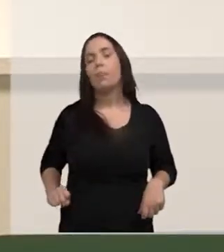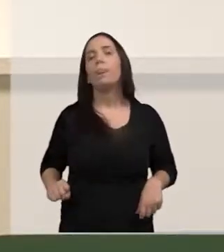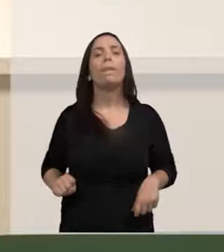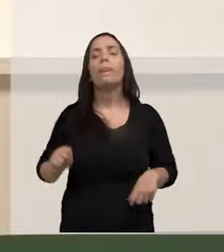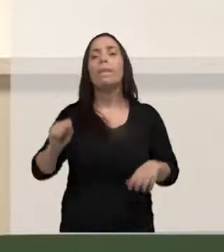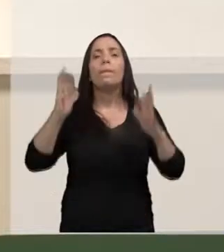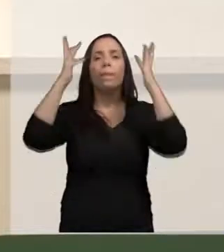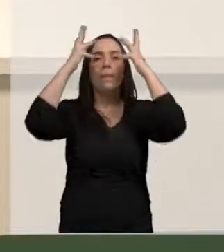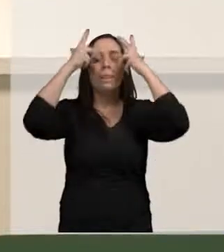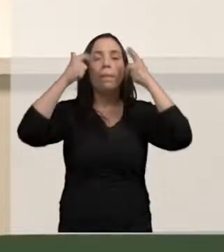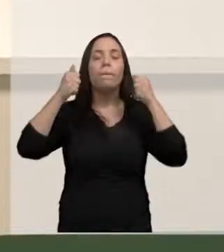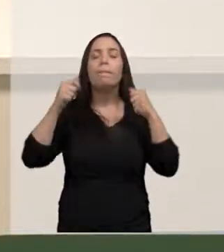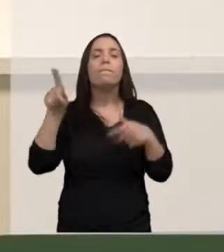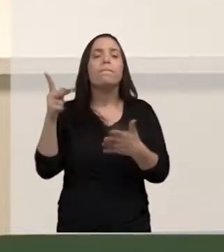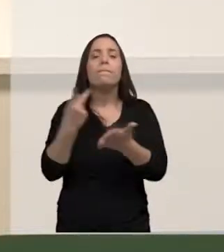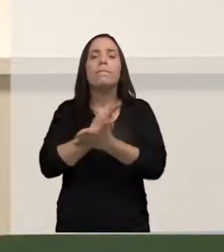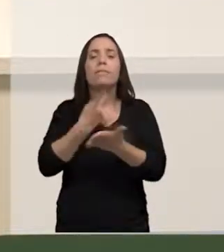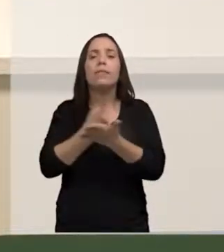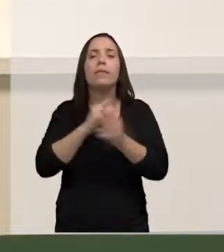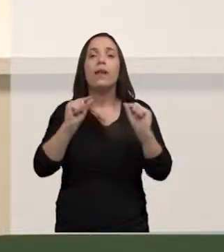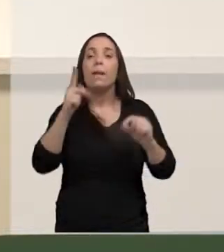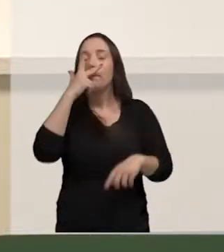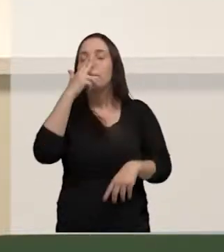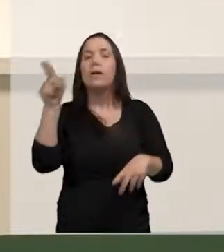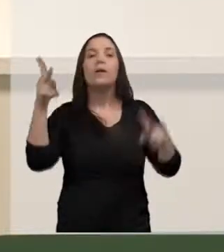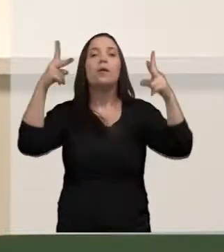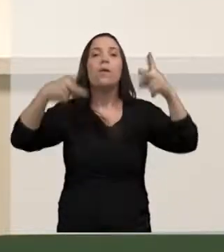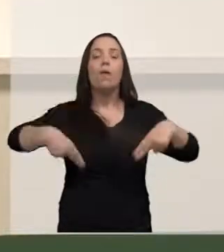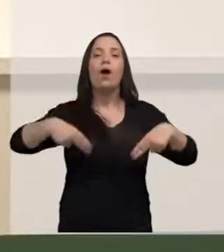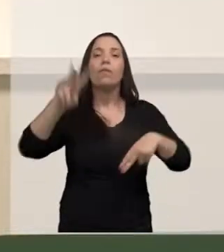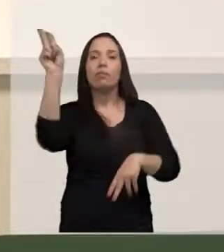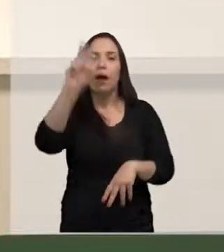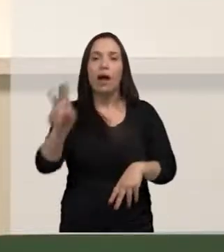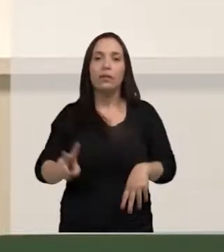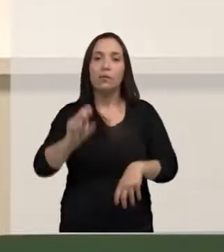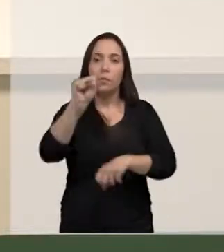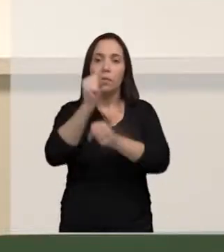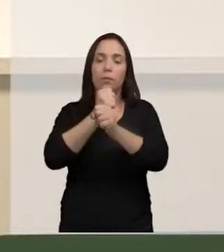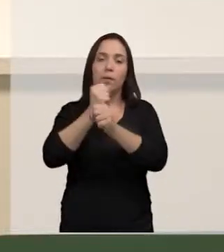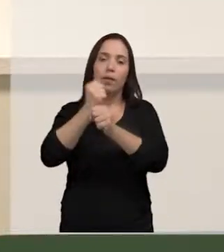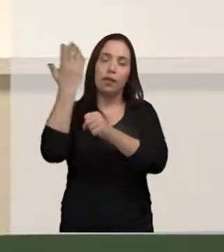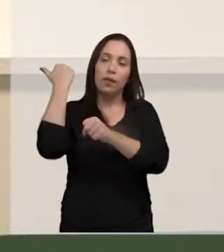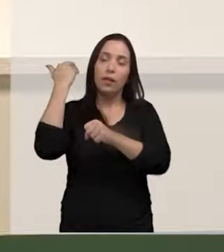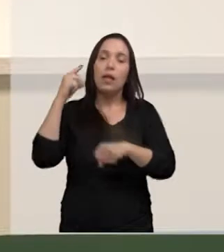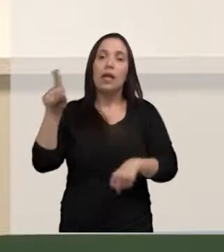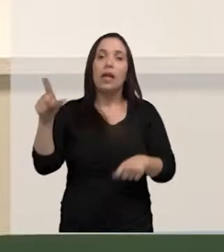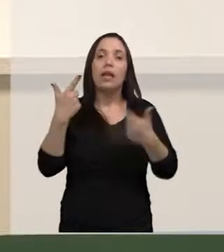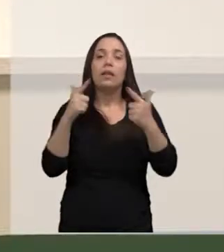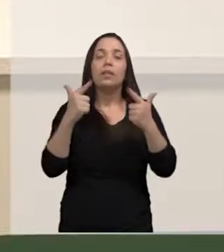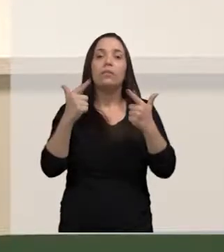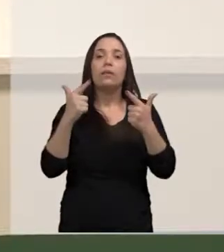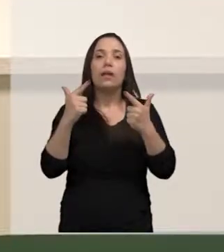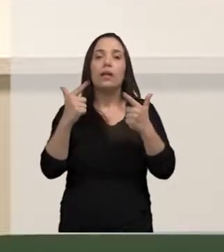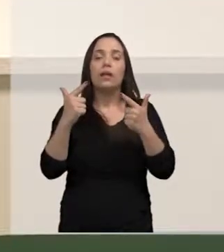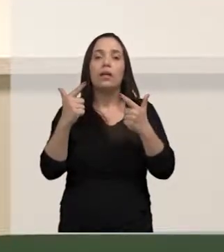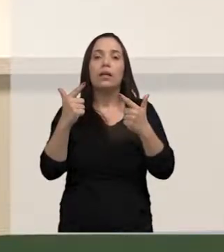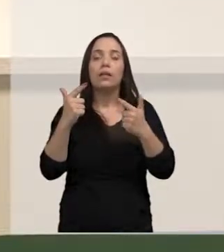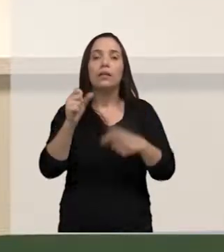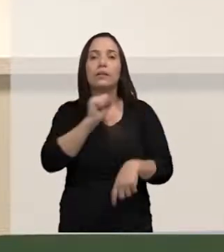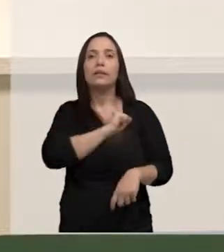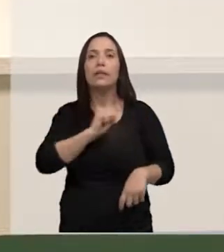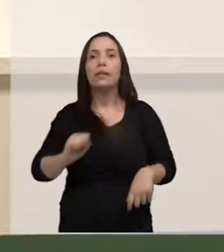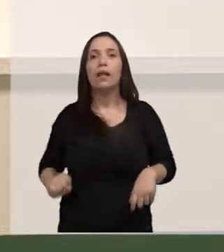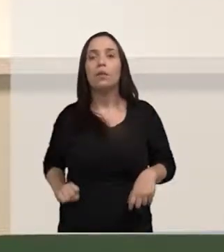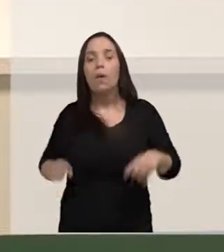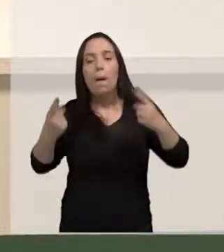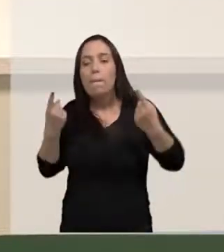de Oliveira não compreendeu? Ele cometeu o mesmo erro de Tasso Gereissati há 8 anos atrás. Ele não tinha o segundo senador. Ele não